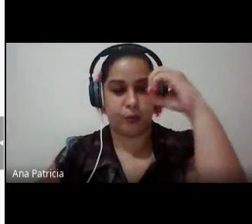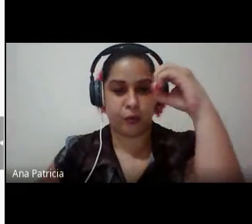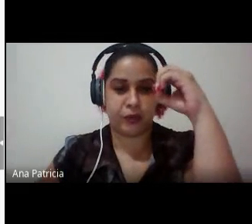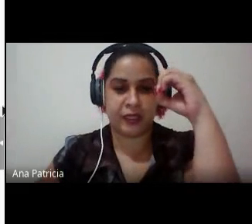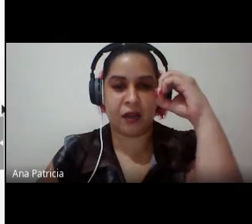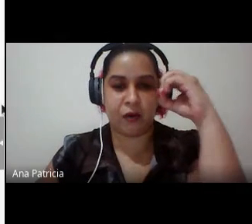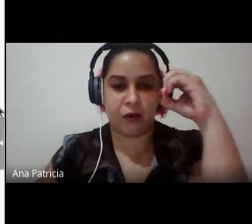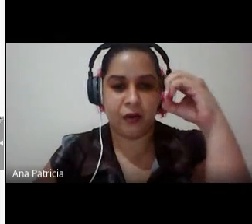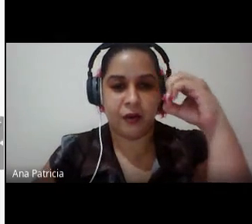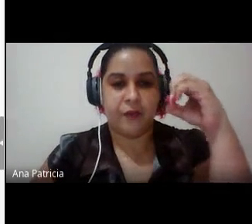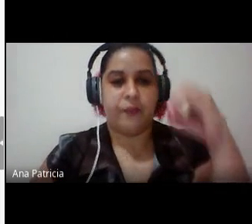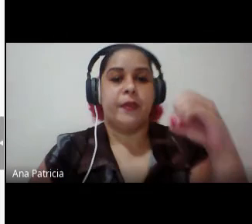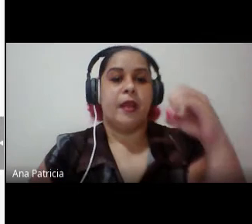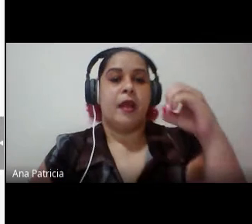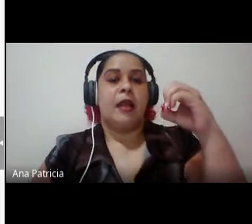binóculo, pronto, letra O.